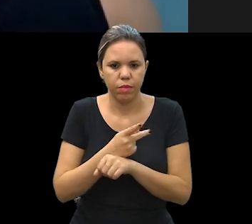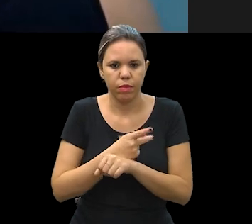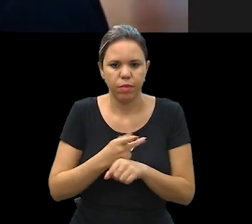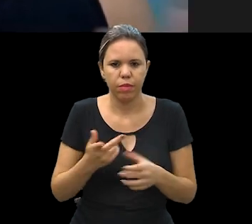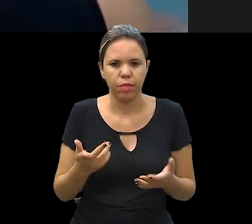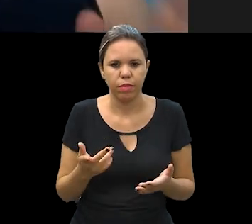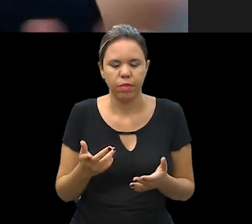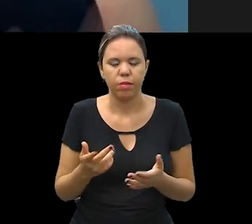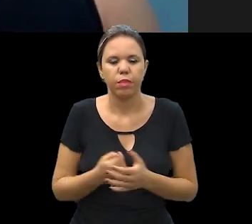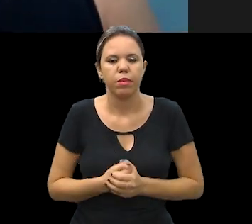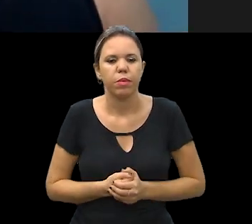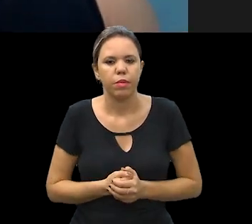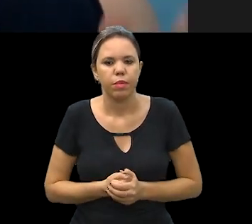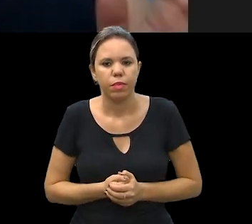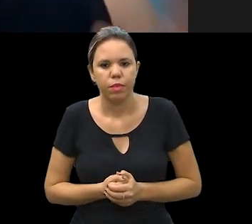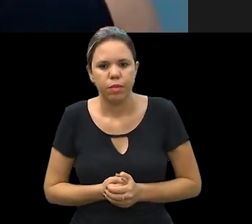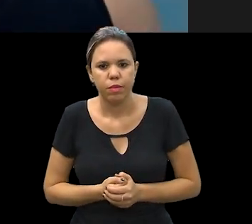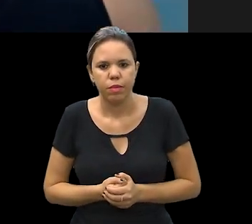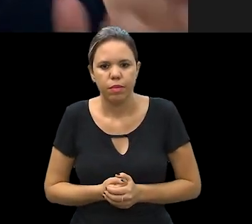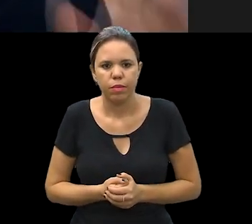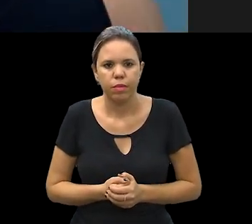Old Chevy, OLD,